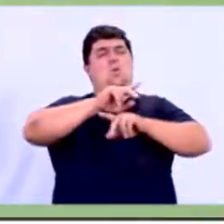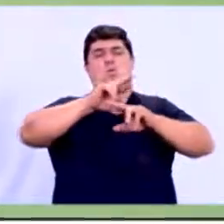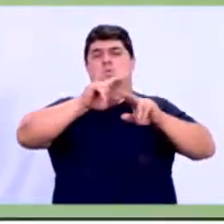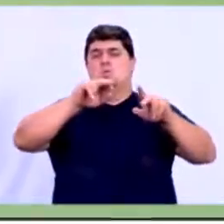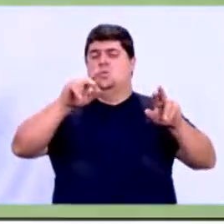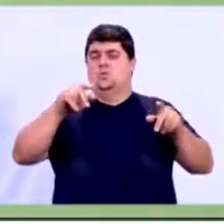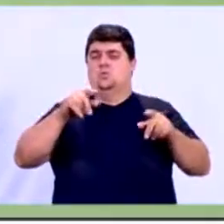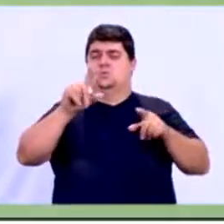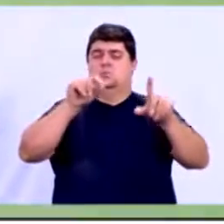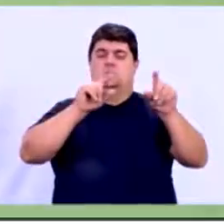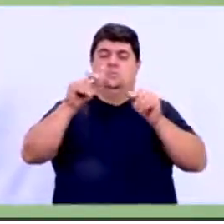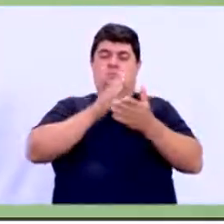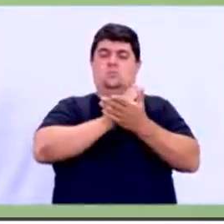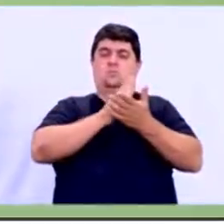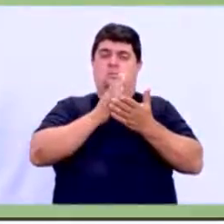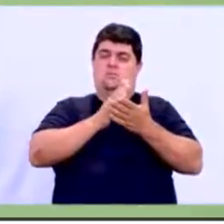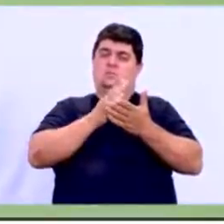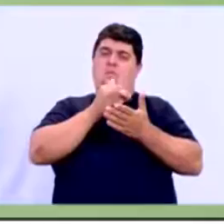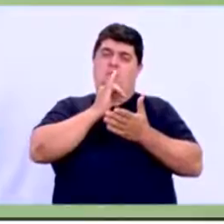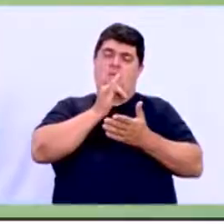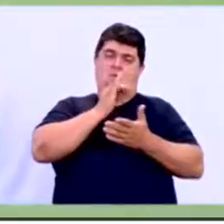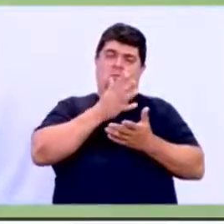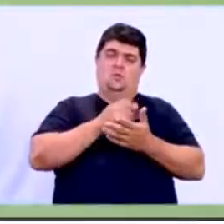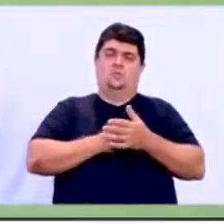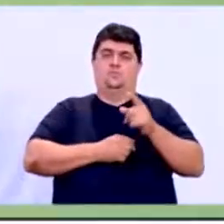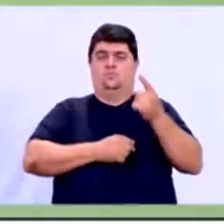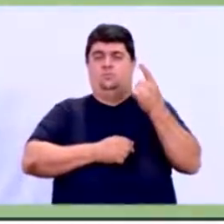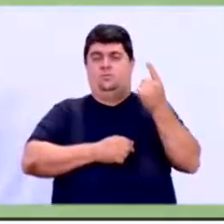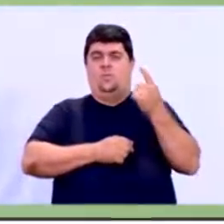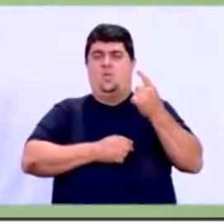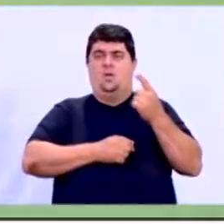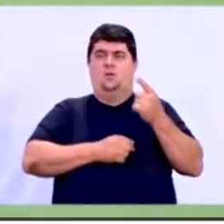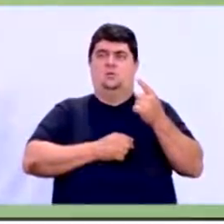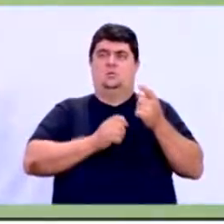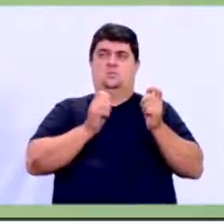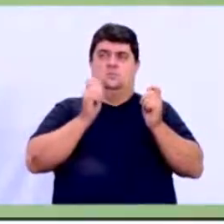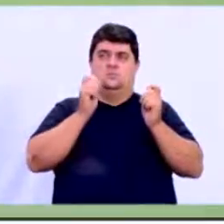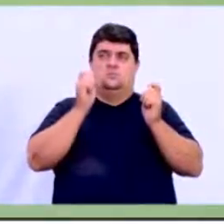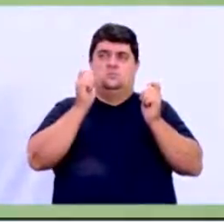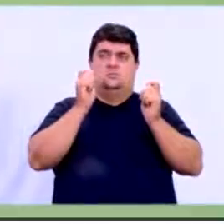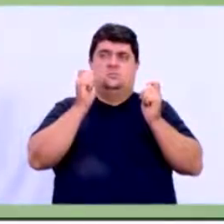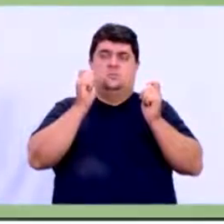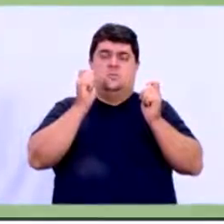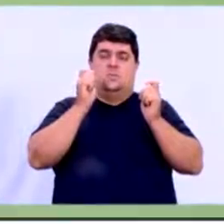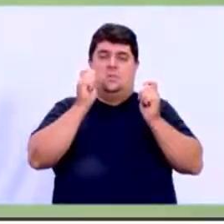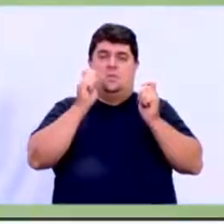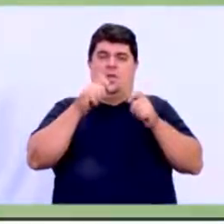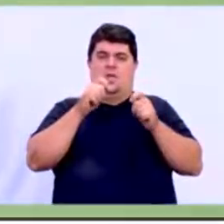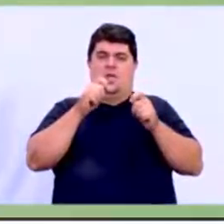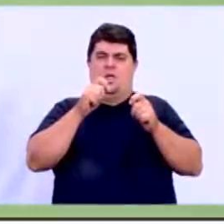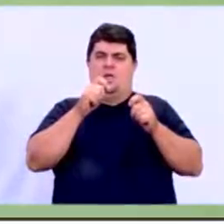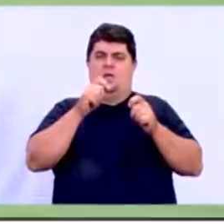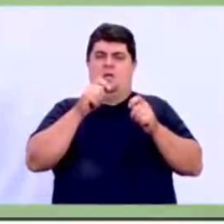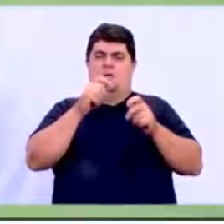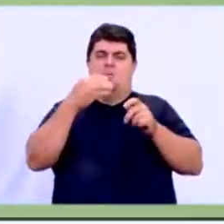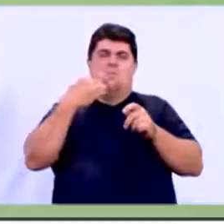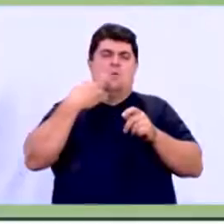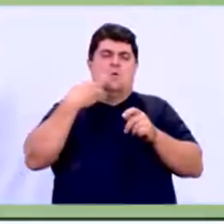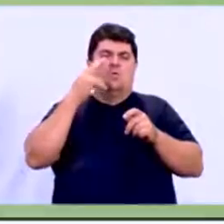destacar alguns, como, por exemplo, aumentar as chances de conseguir um